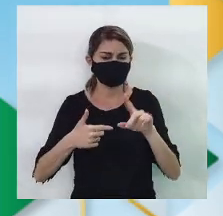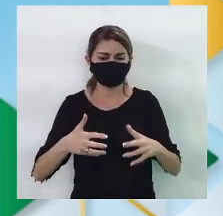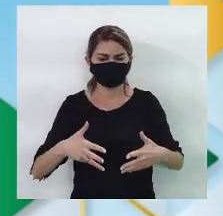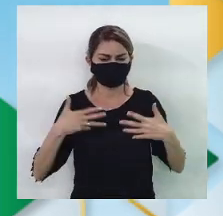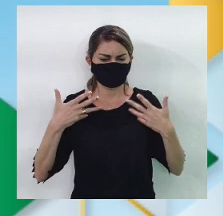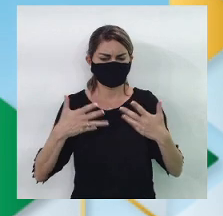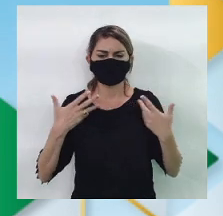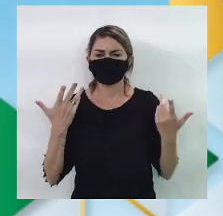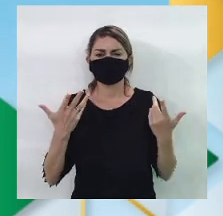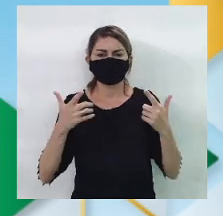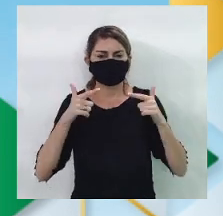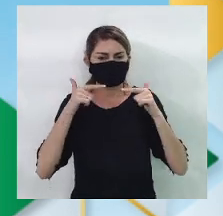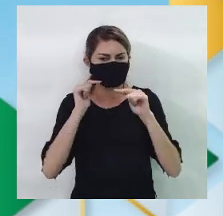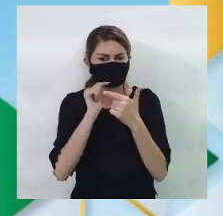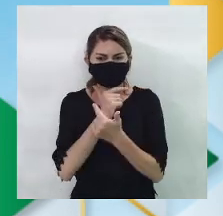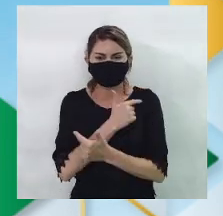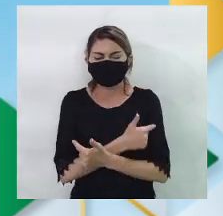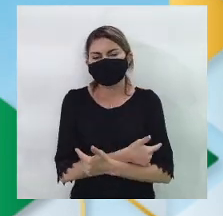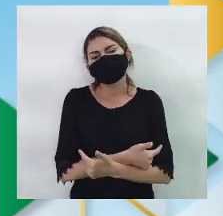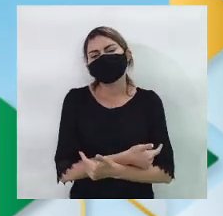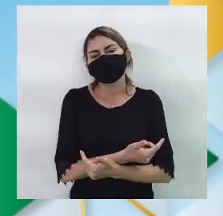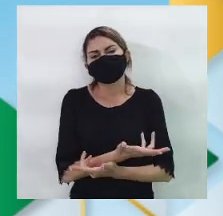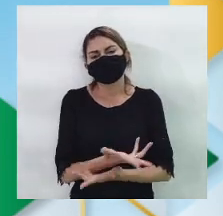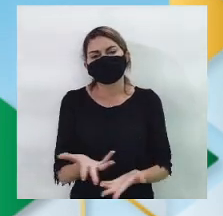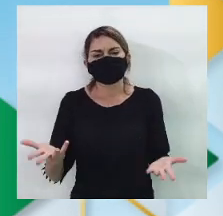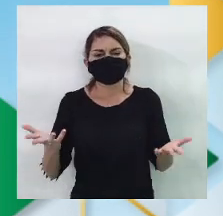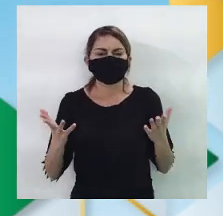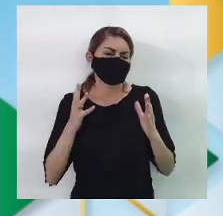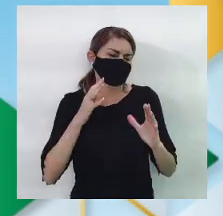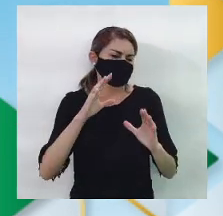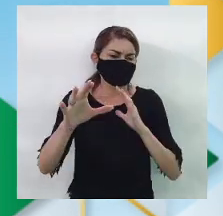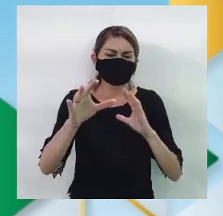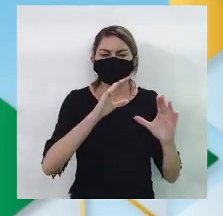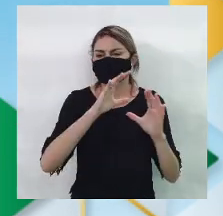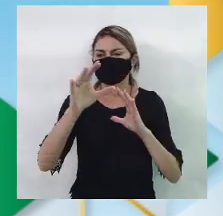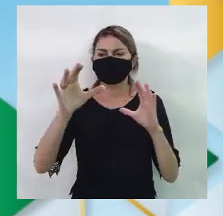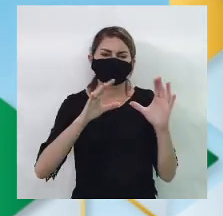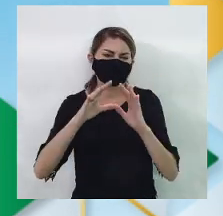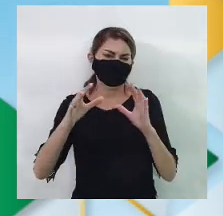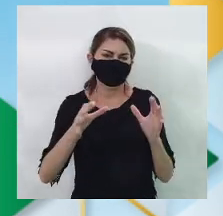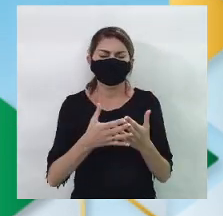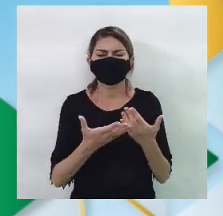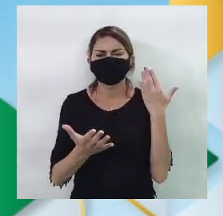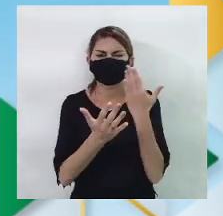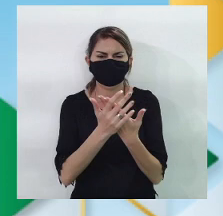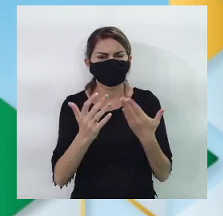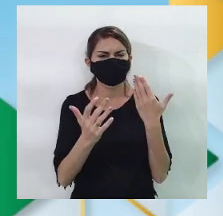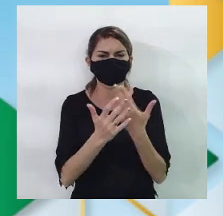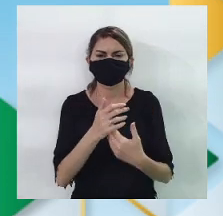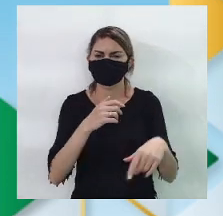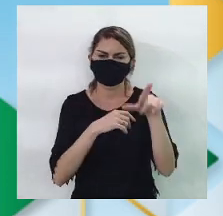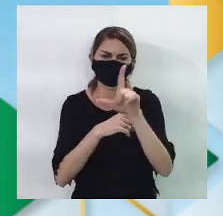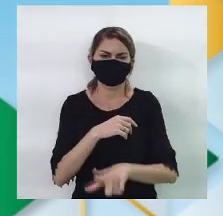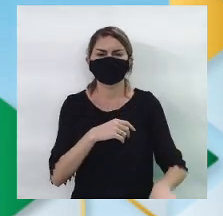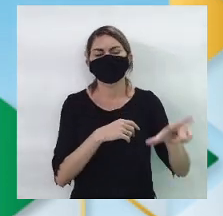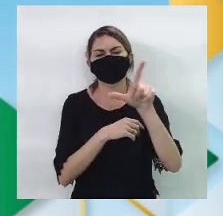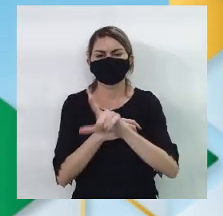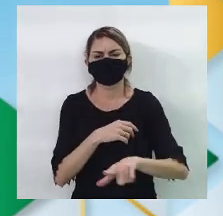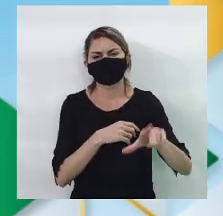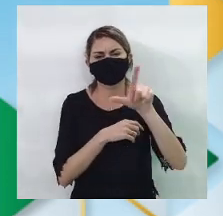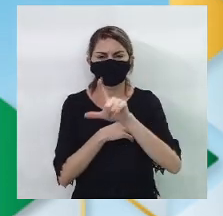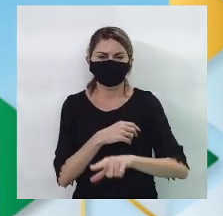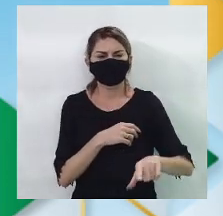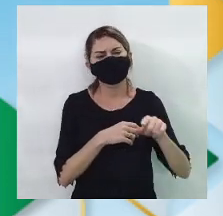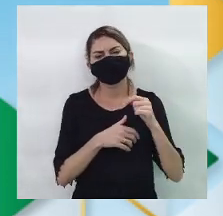alegre, dinâmica, é uma pessoa muito comunicativa. E uma grande estudiosa da literatura, né? Grande estudiosa